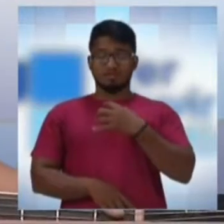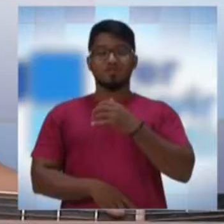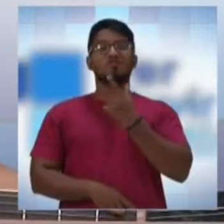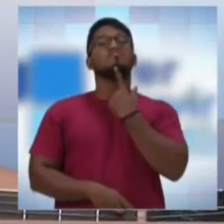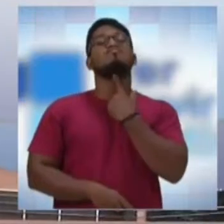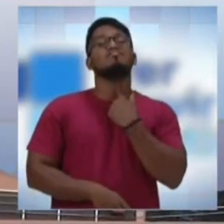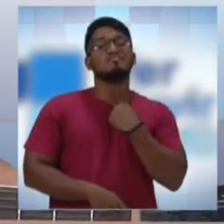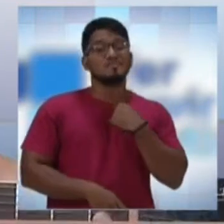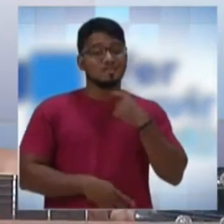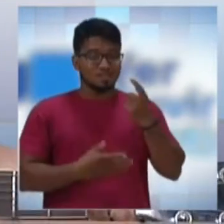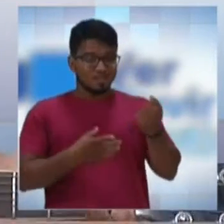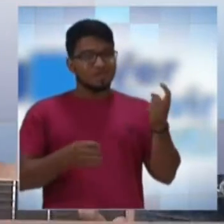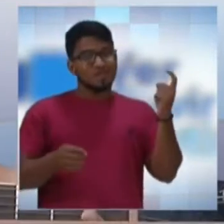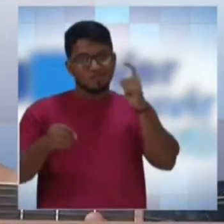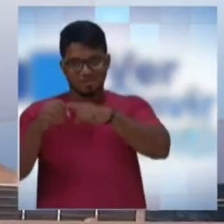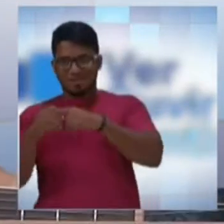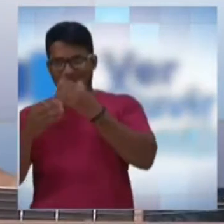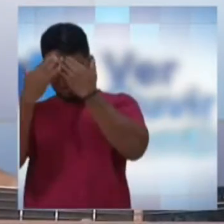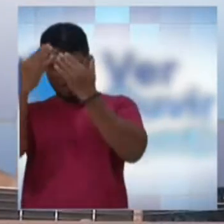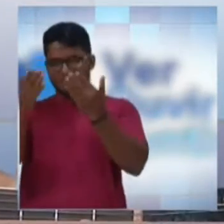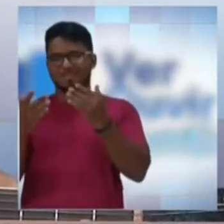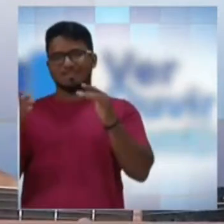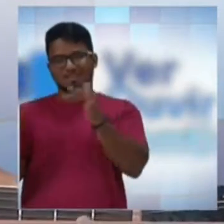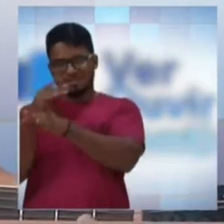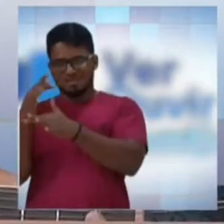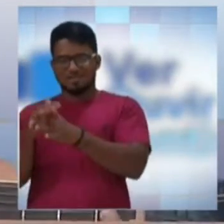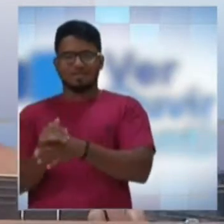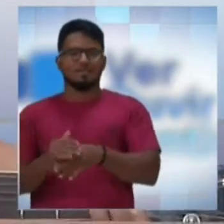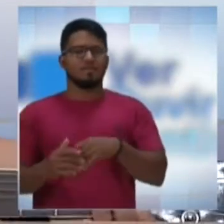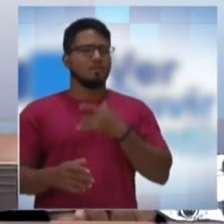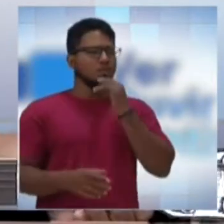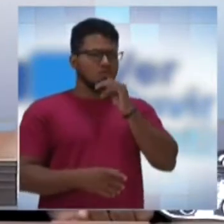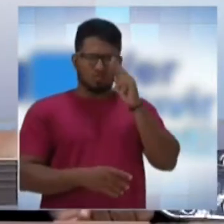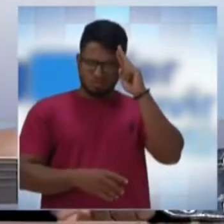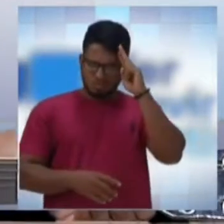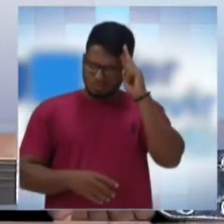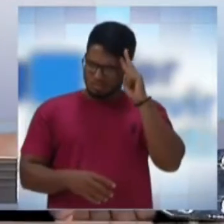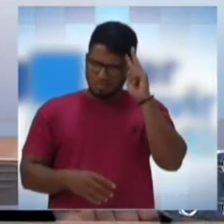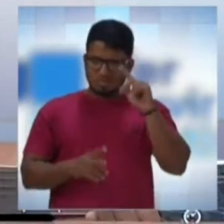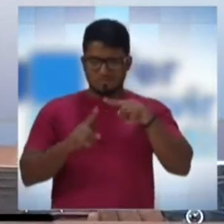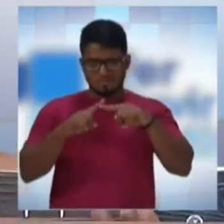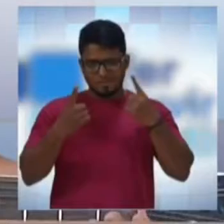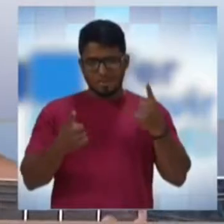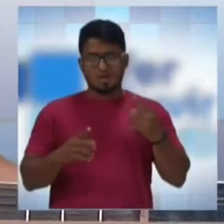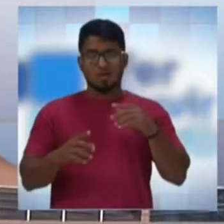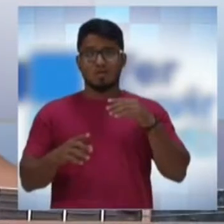vontade... Sim. E eu fiz isso, né, de voltar lá e agradecer a cidade, porque eu não te contei